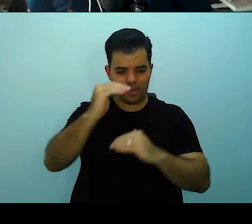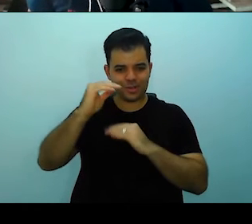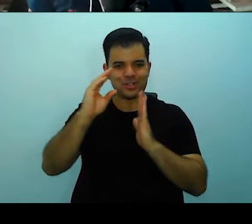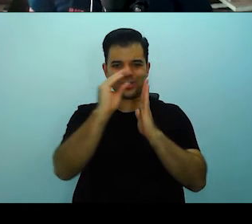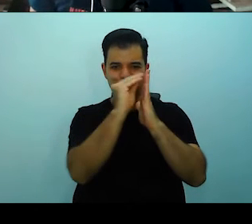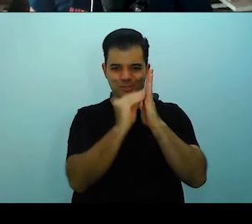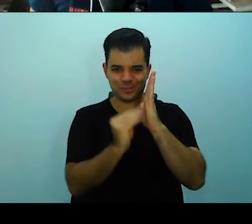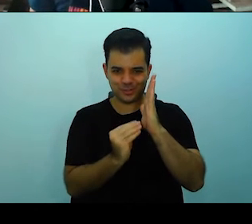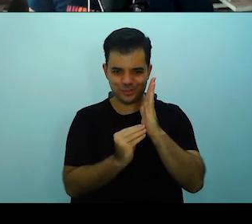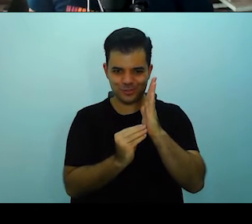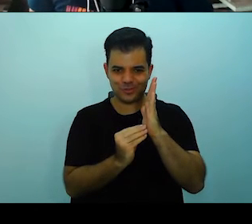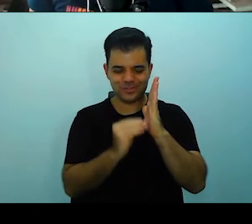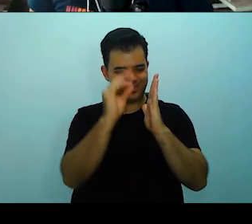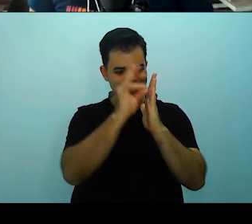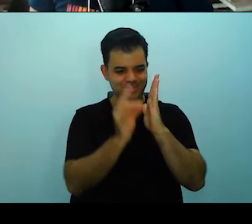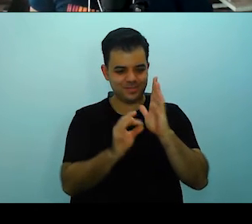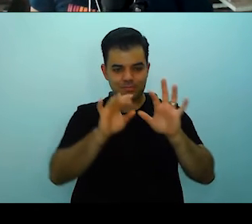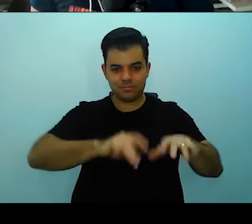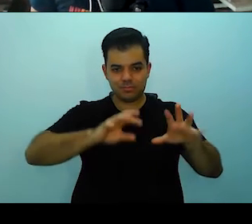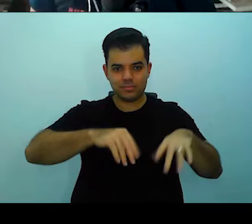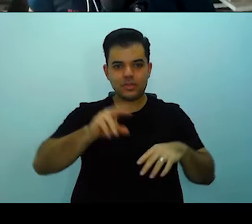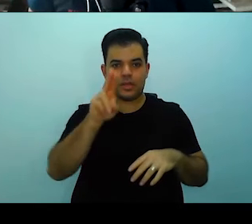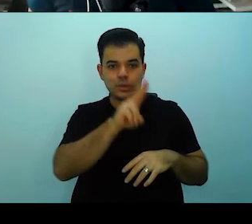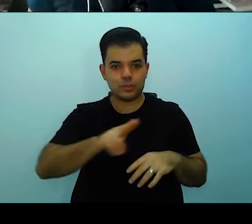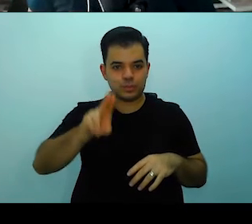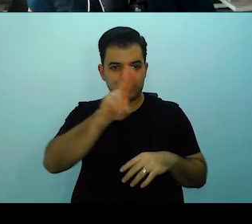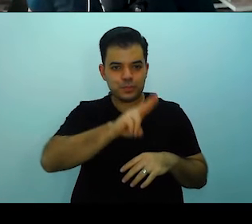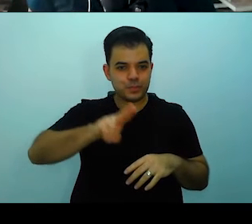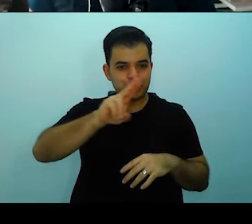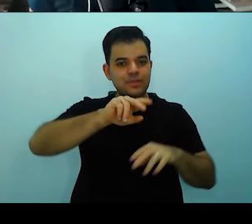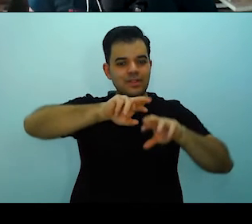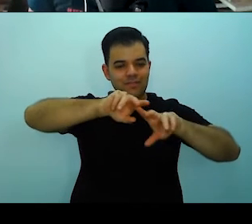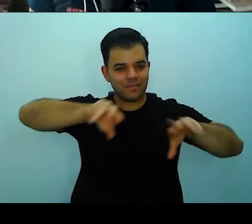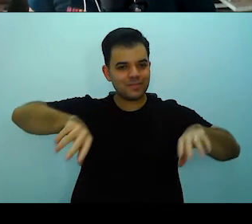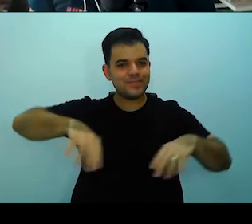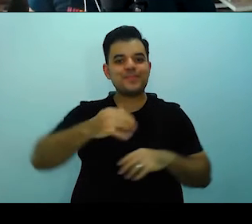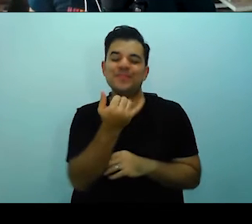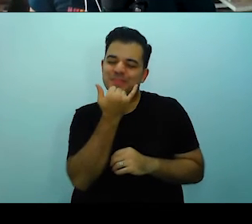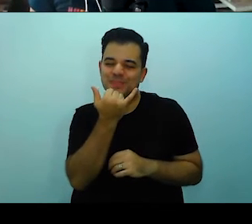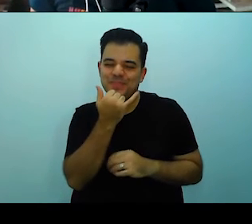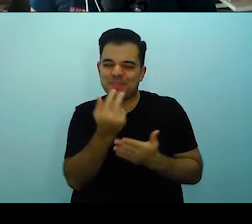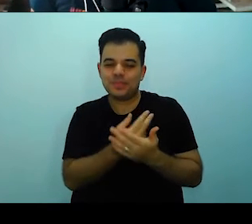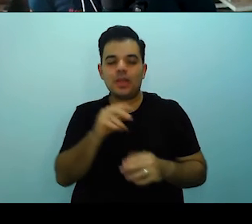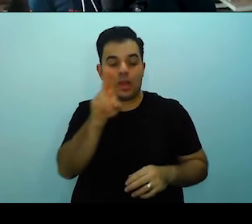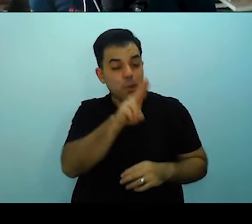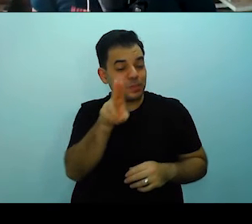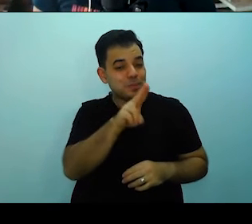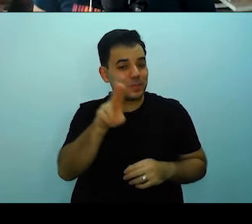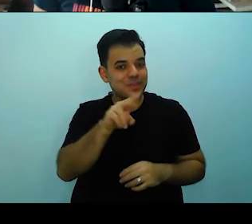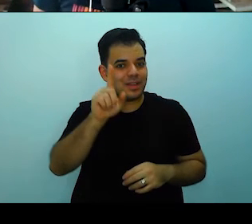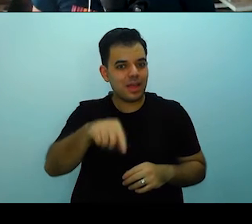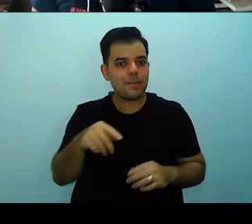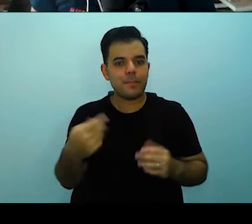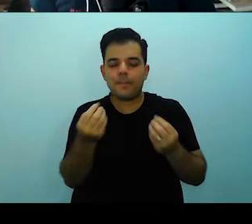eu estou aprendendo a programar, eu uso a indentação, como eu estou aprendendo sempre, né? Eu uso a indentação para que eu possa bater o olho no